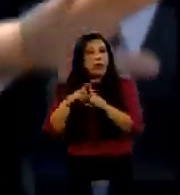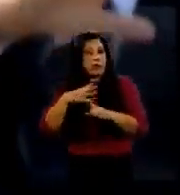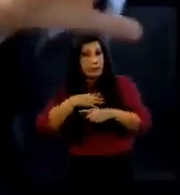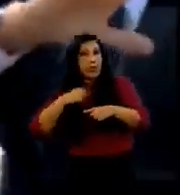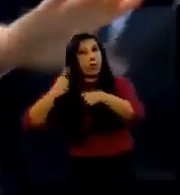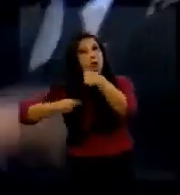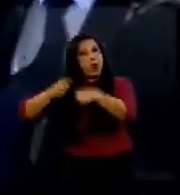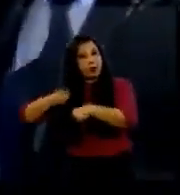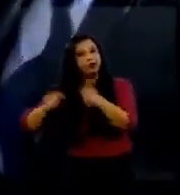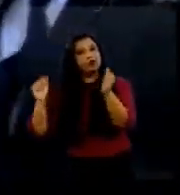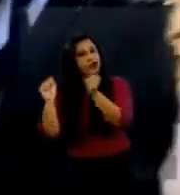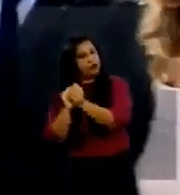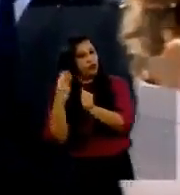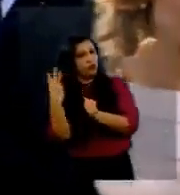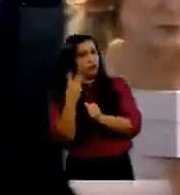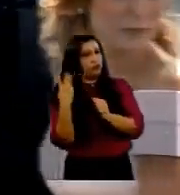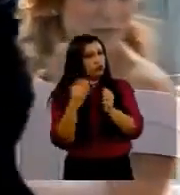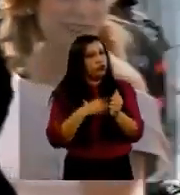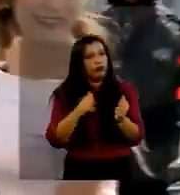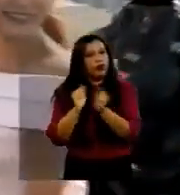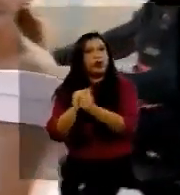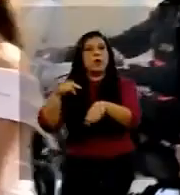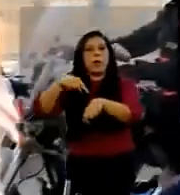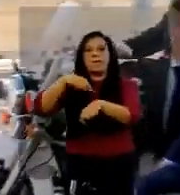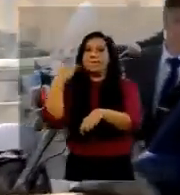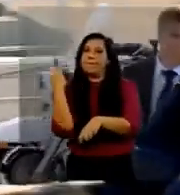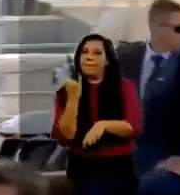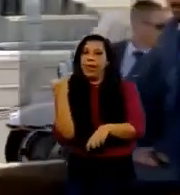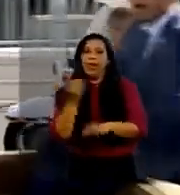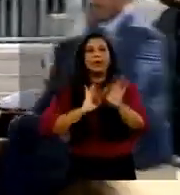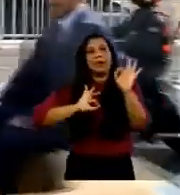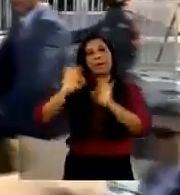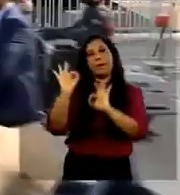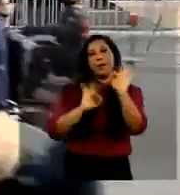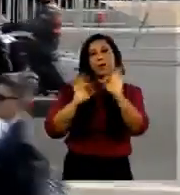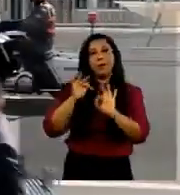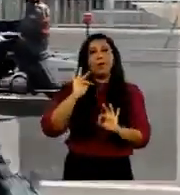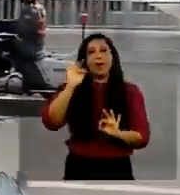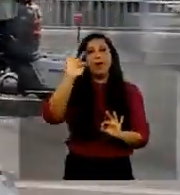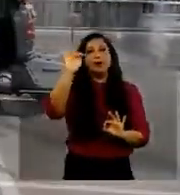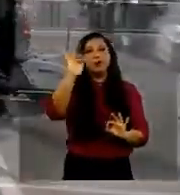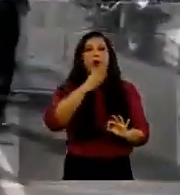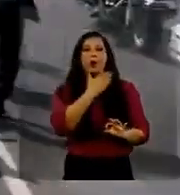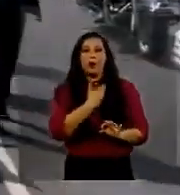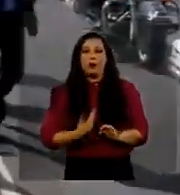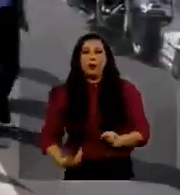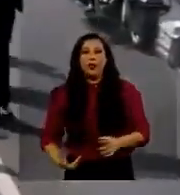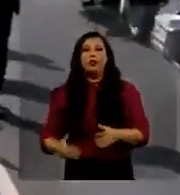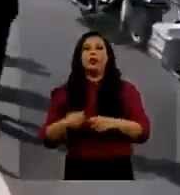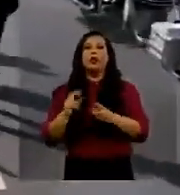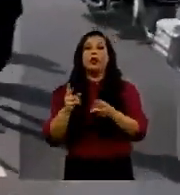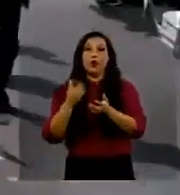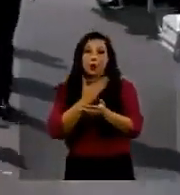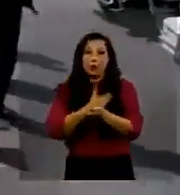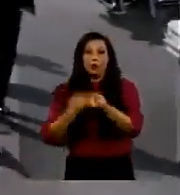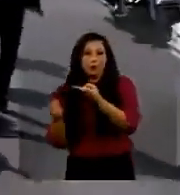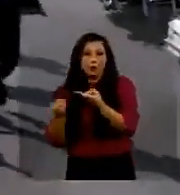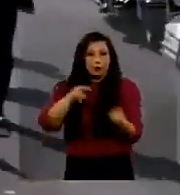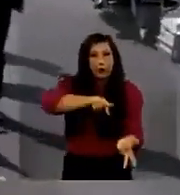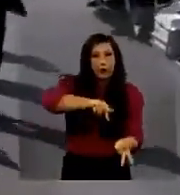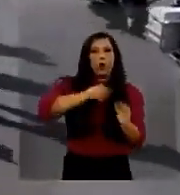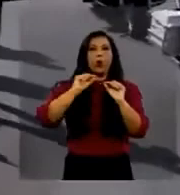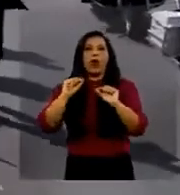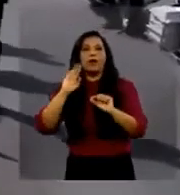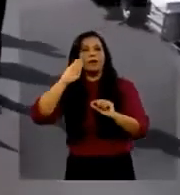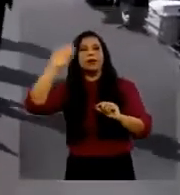também participando desse momento, né, de preparação para o próximo governo. Esse governo de transição foi